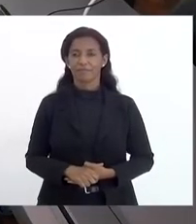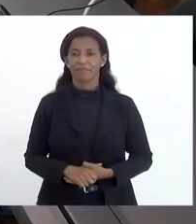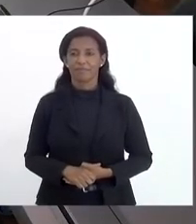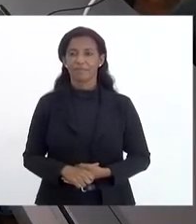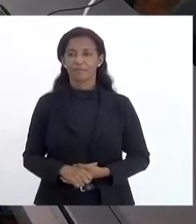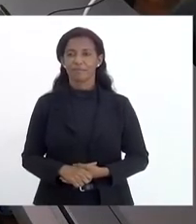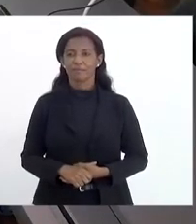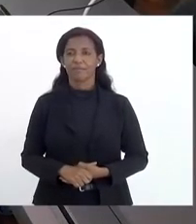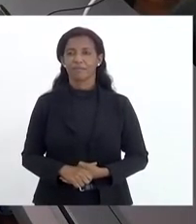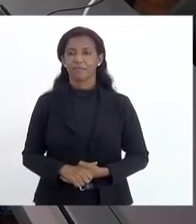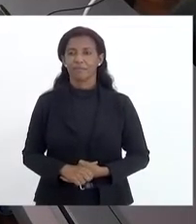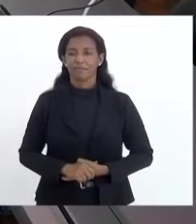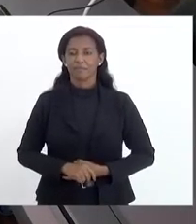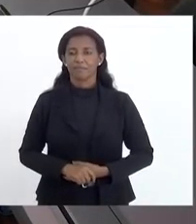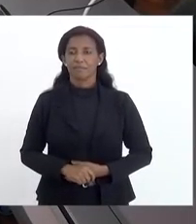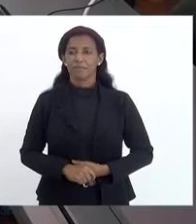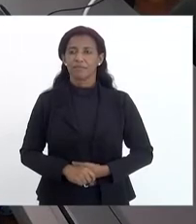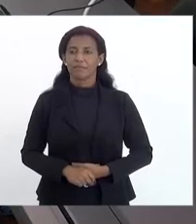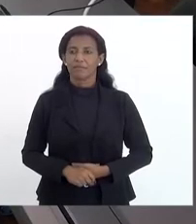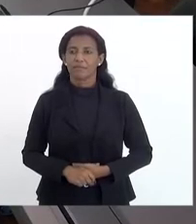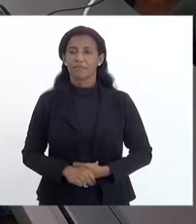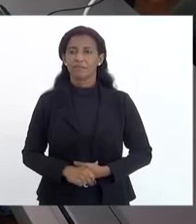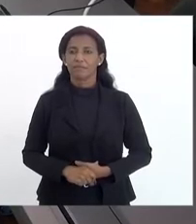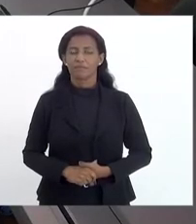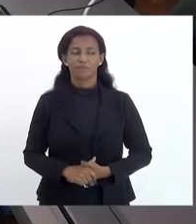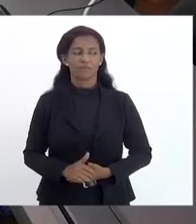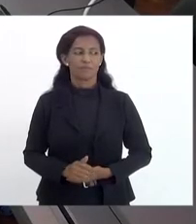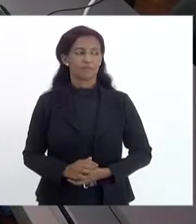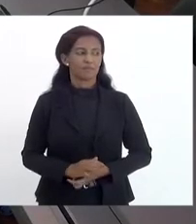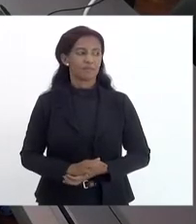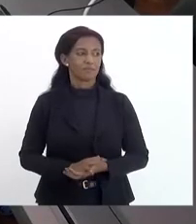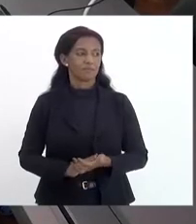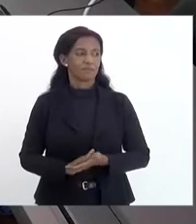A terra não é mais plana, não. É o famoso...